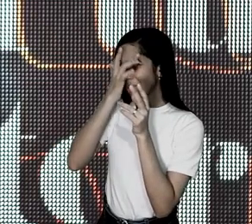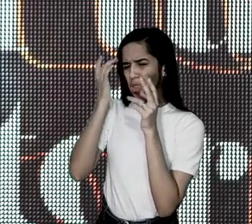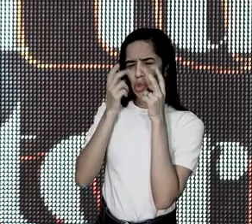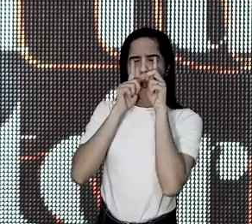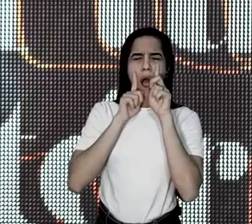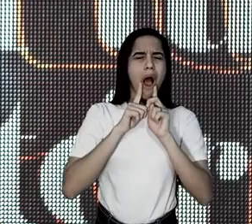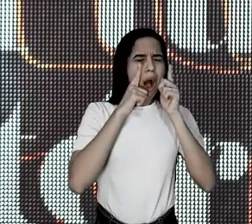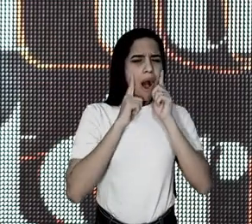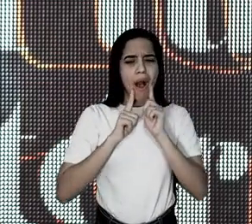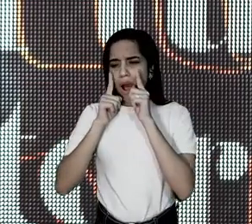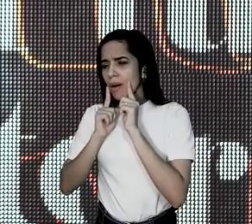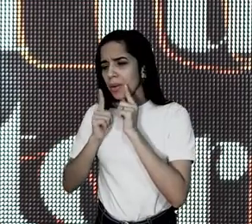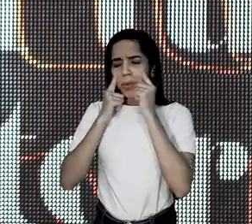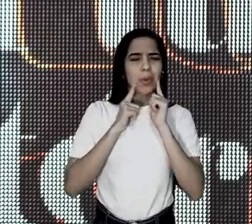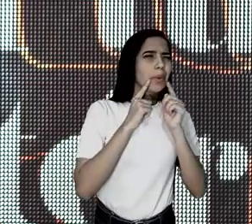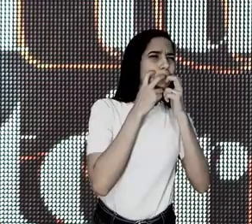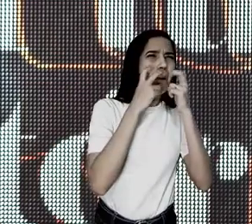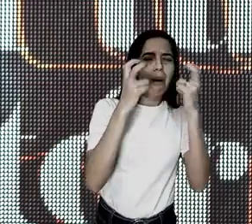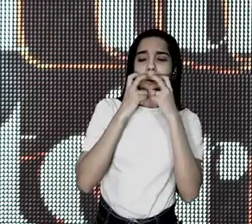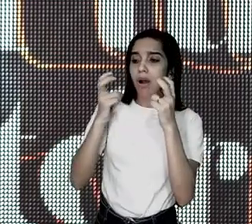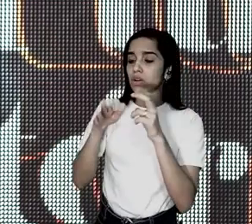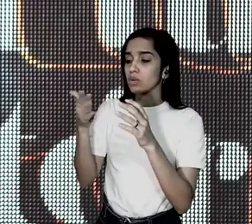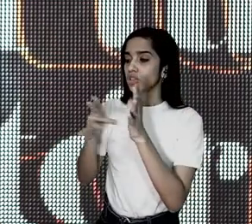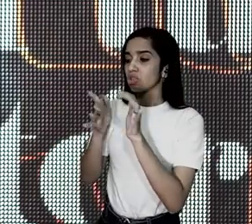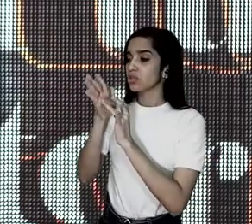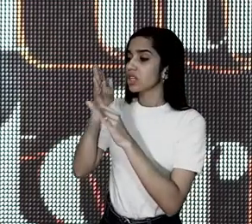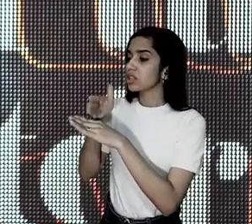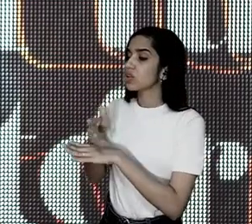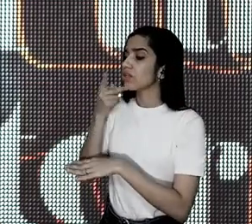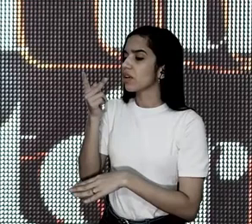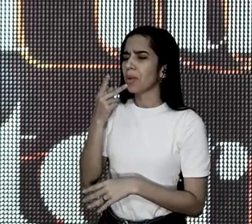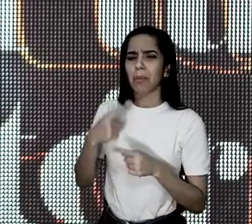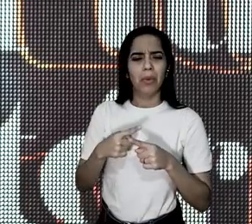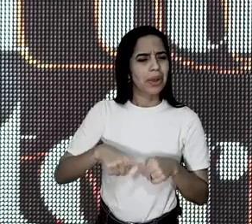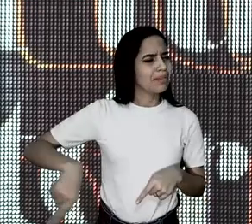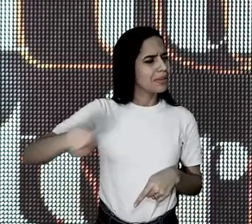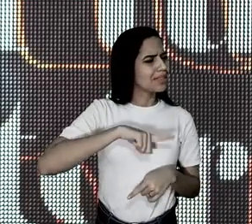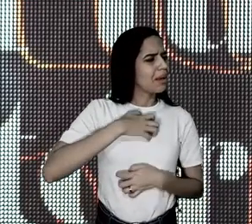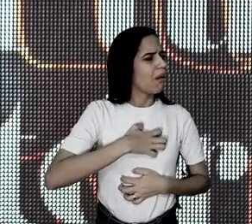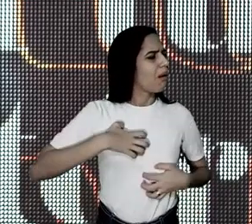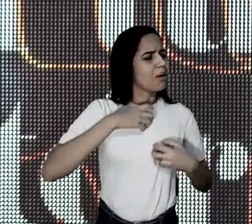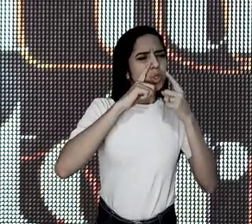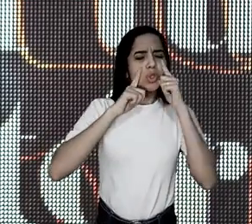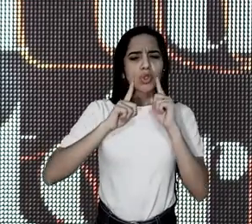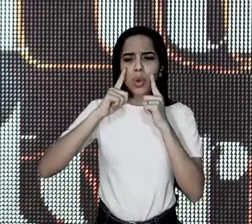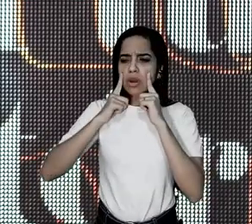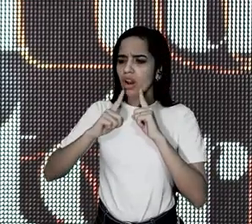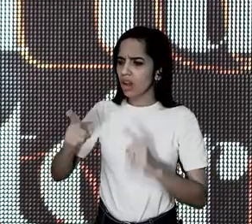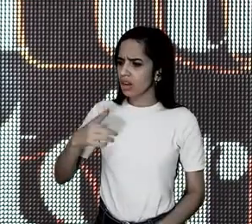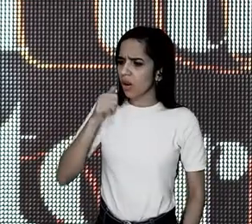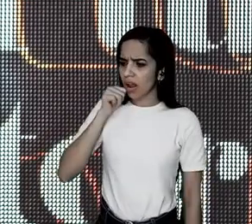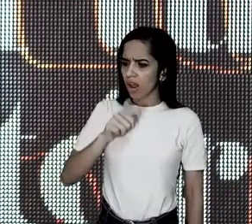aqueles que choravam e pranteavam muito. Ao entrar, Jesus lhes disse: por que estás em alvoroço e chorais? A